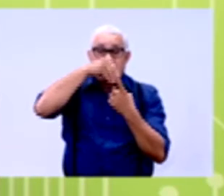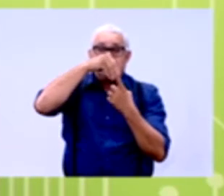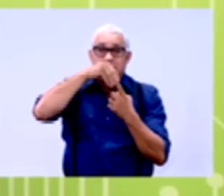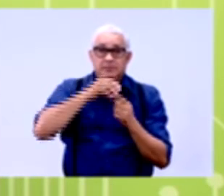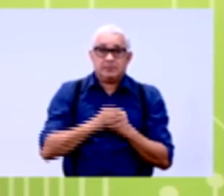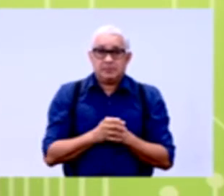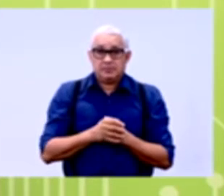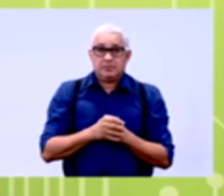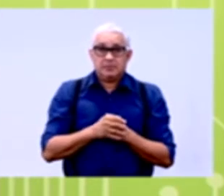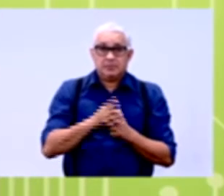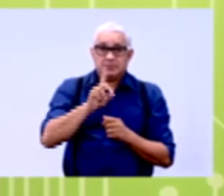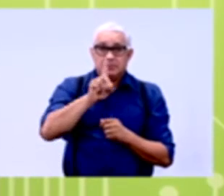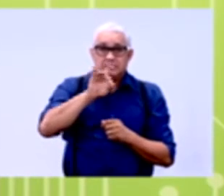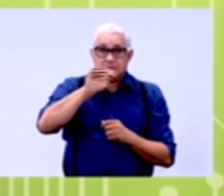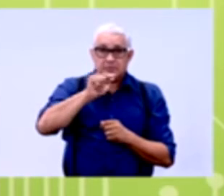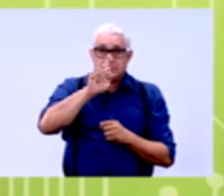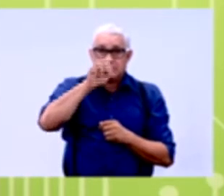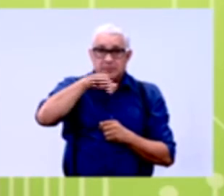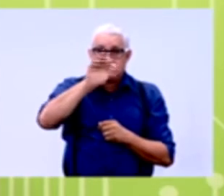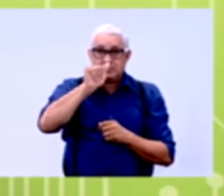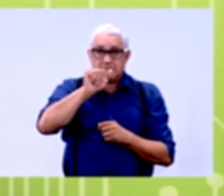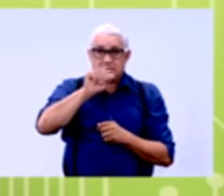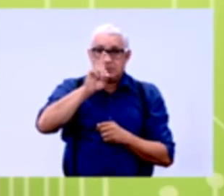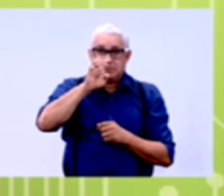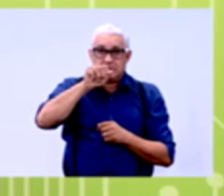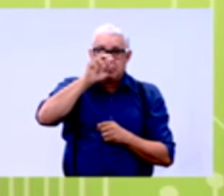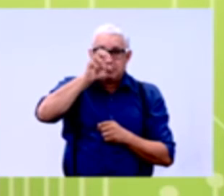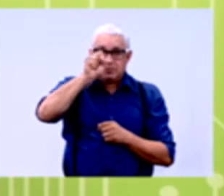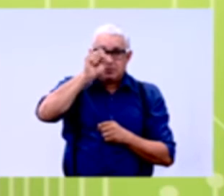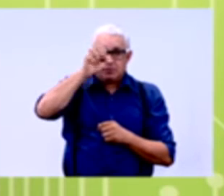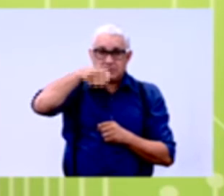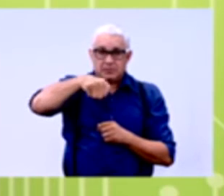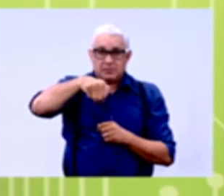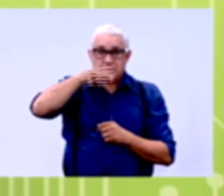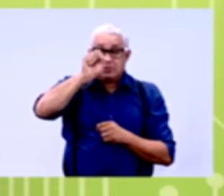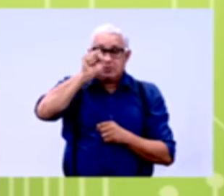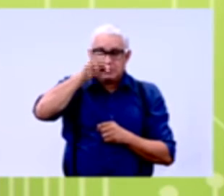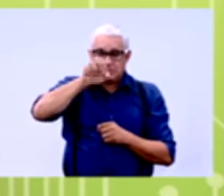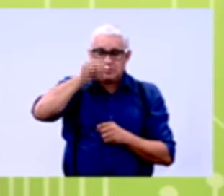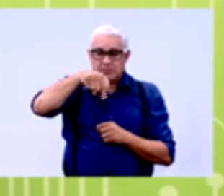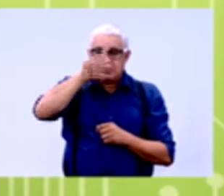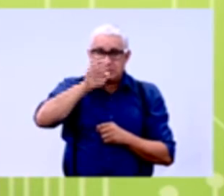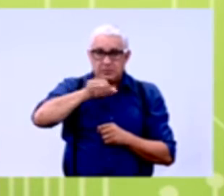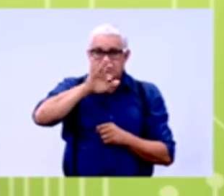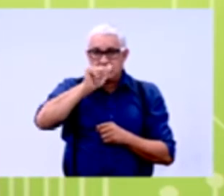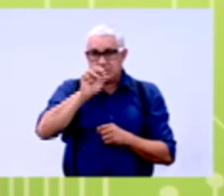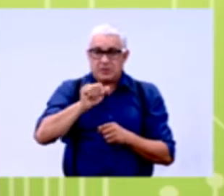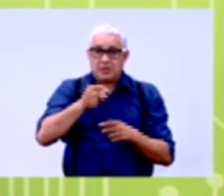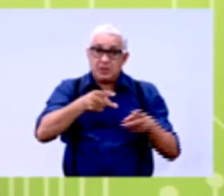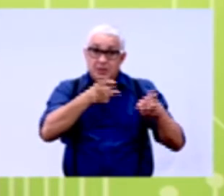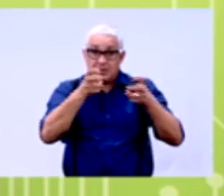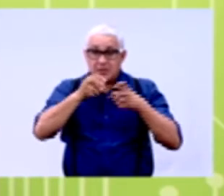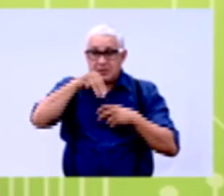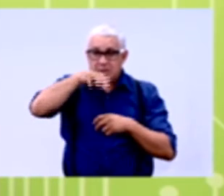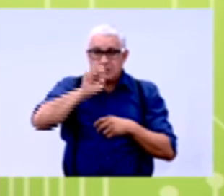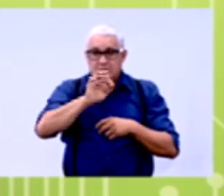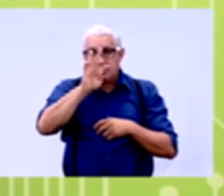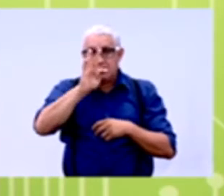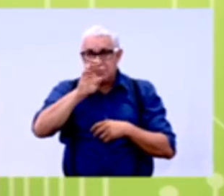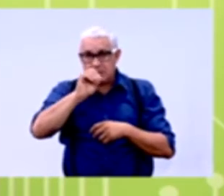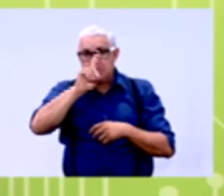principal do diagrama de sequência é exatamente identificar os métodos que deverão ser